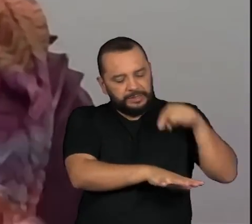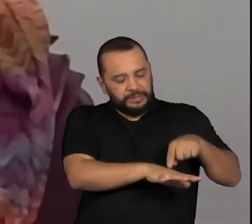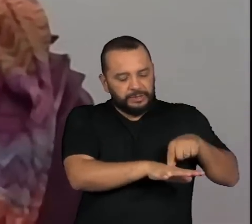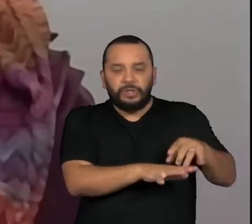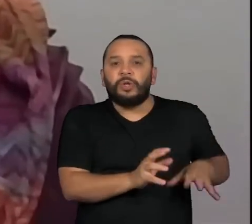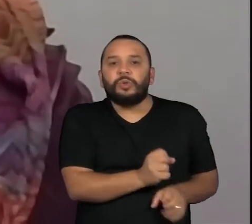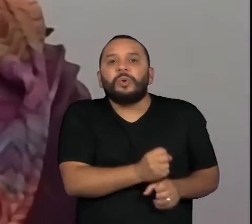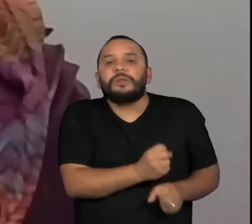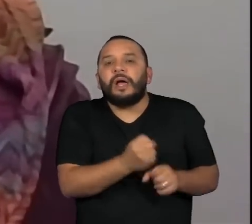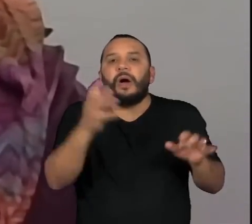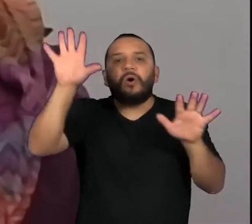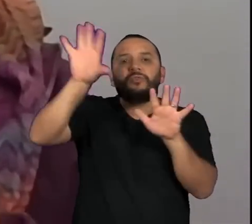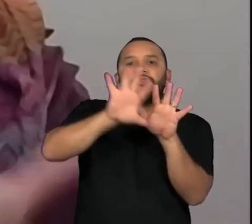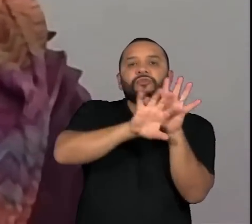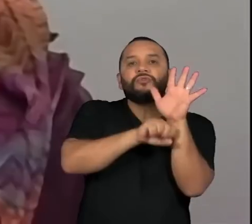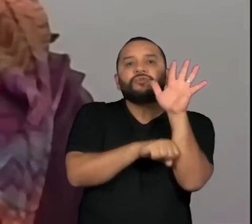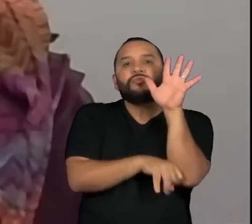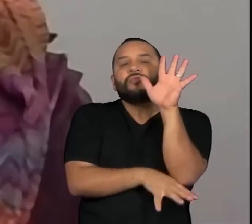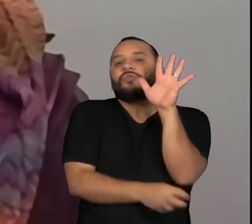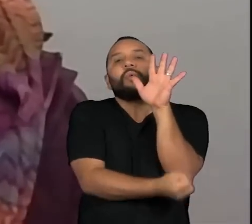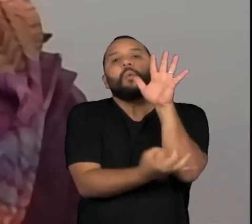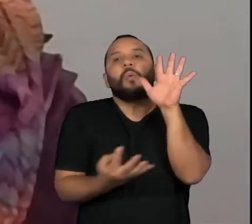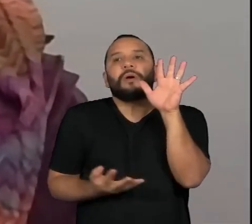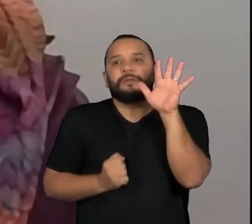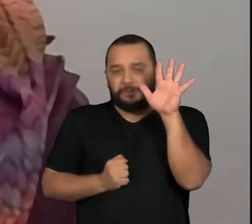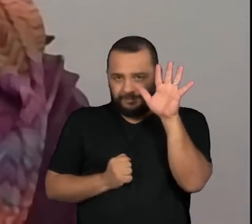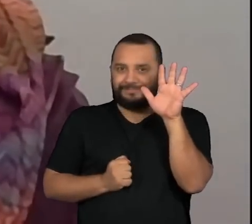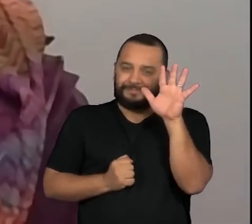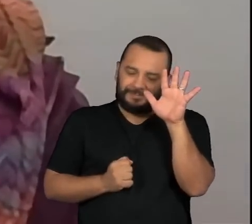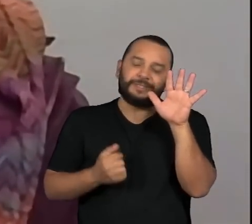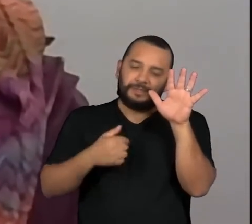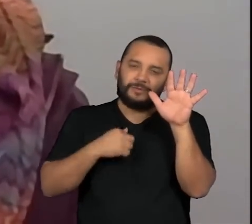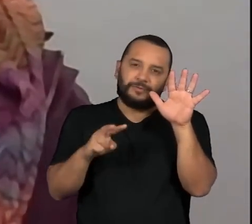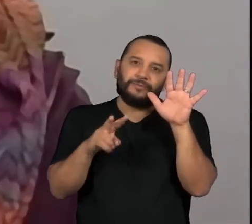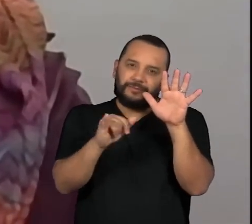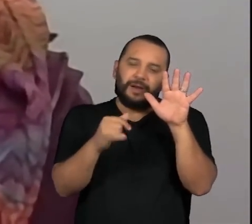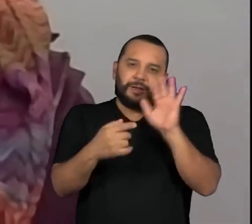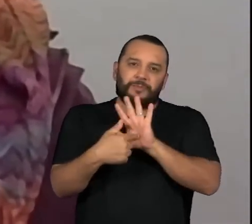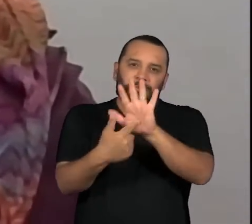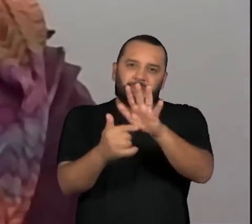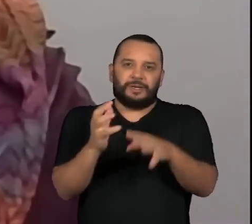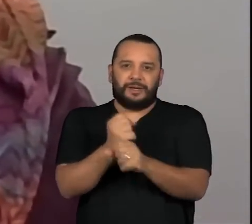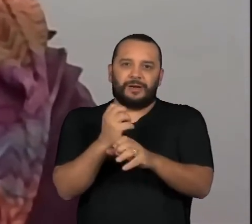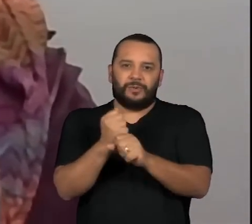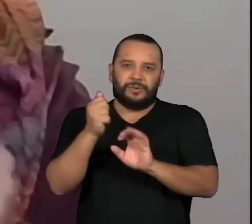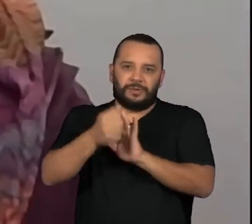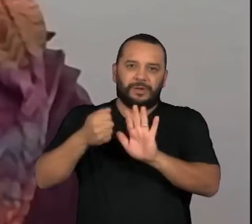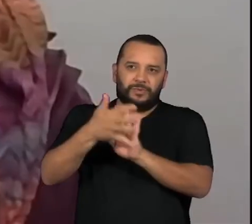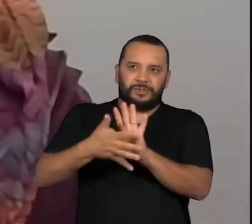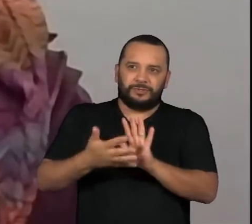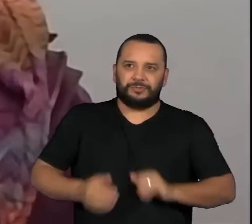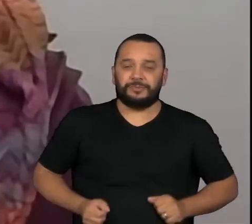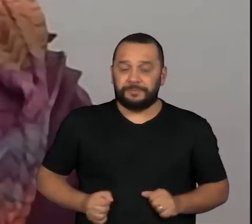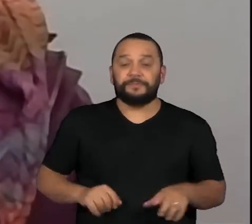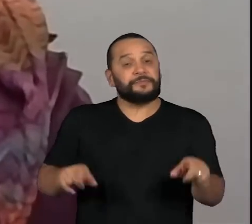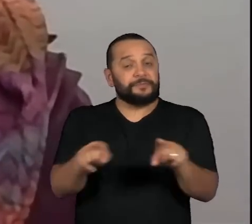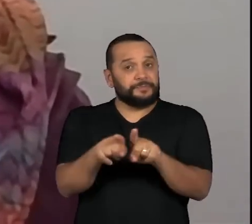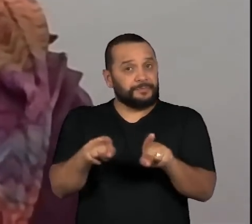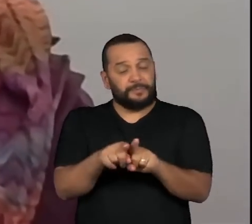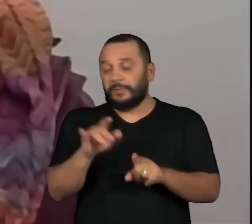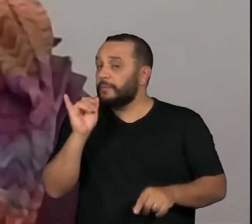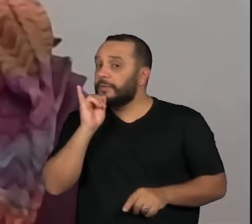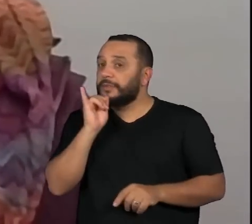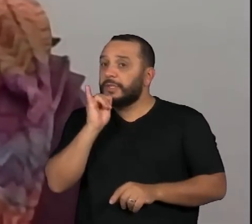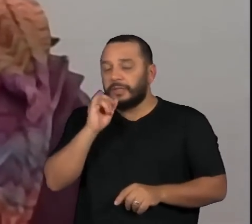se reproduz e a forma como ela afeta o ambiente, como, por exemplo, a capacidade